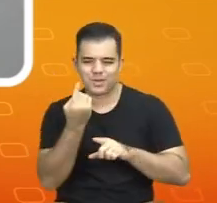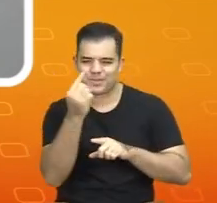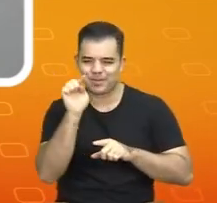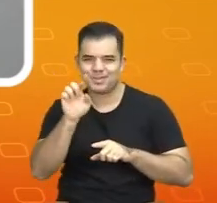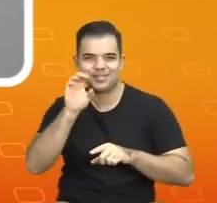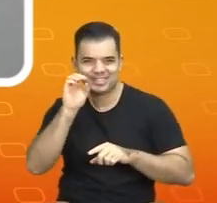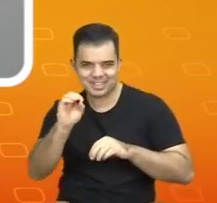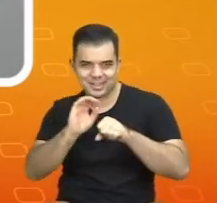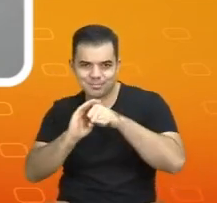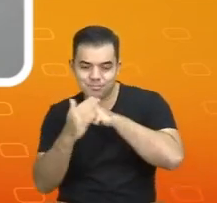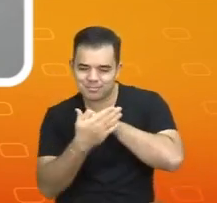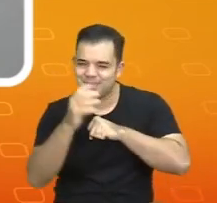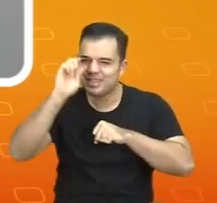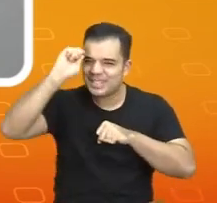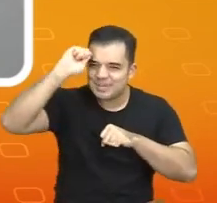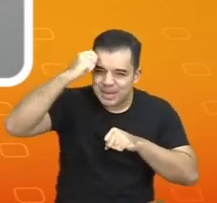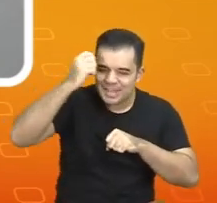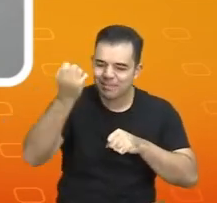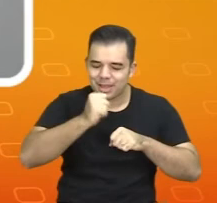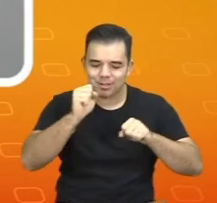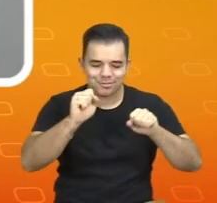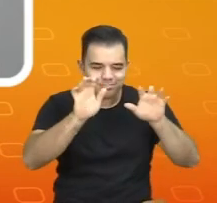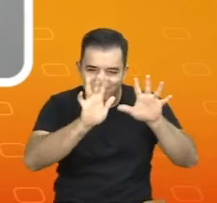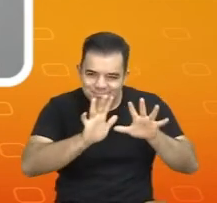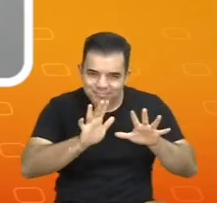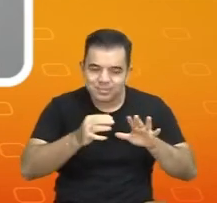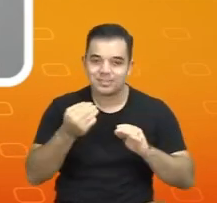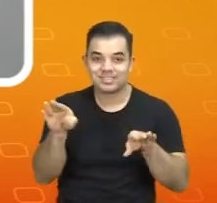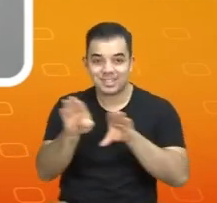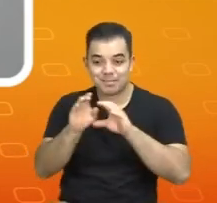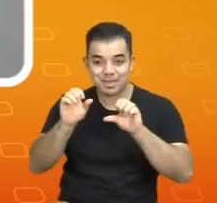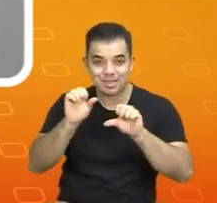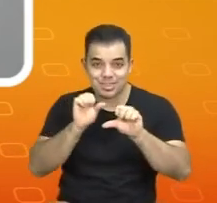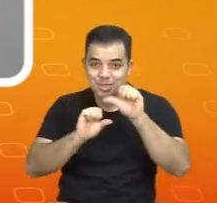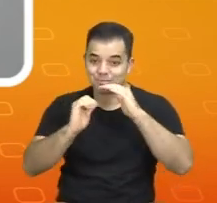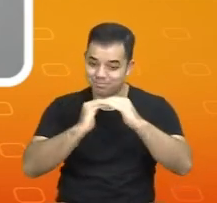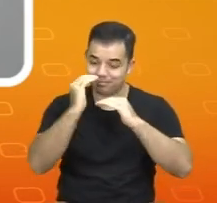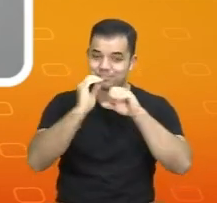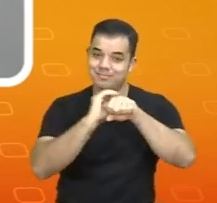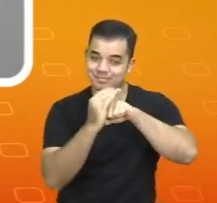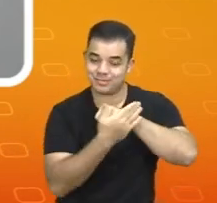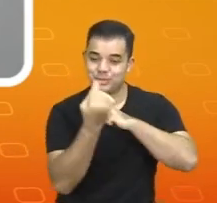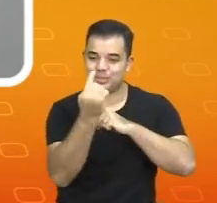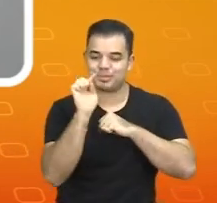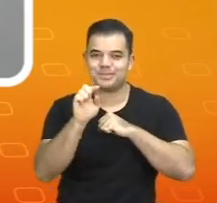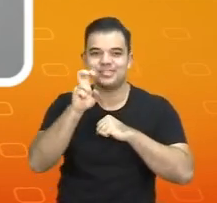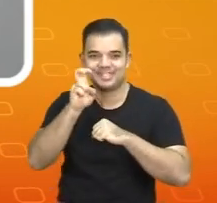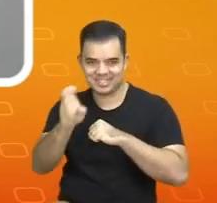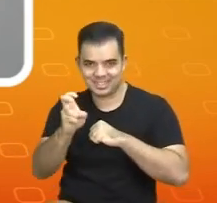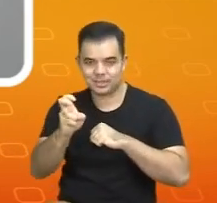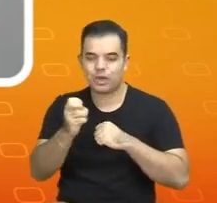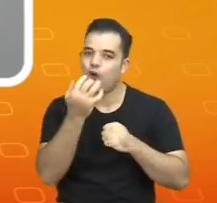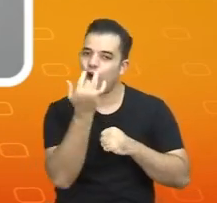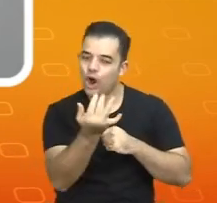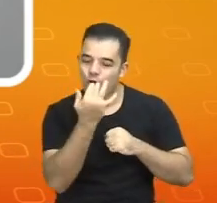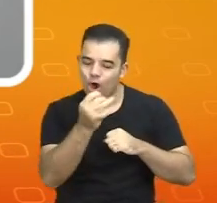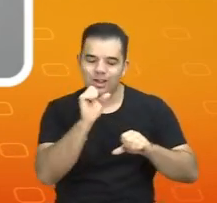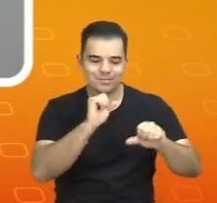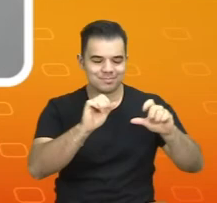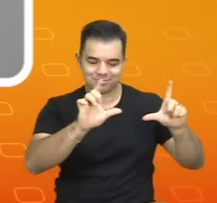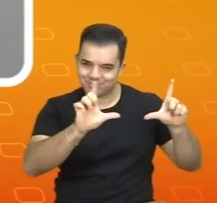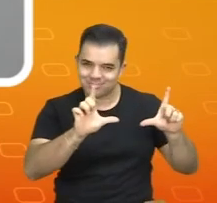seria a TV preto e branco, a TV 1.5, também analógica em cores. A